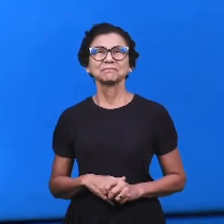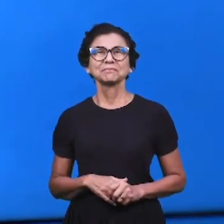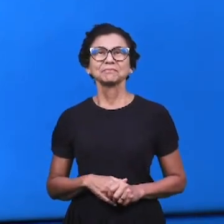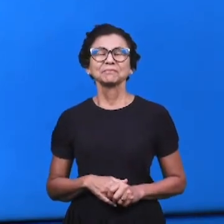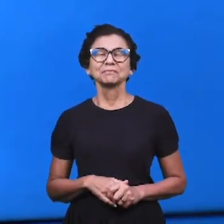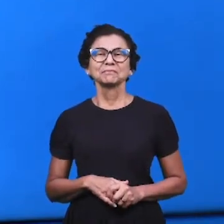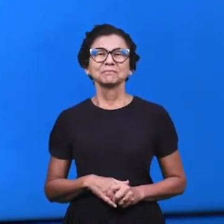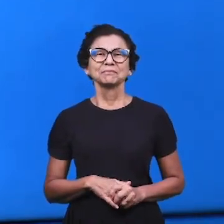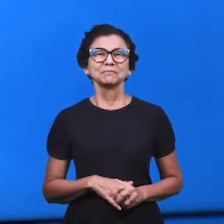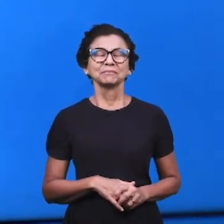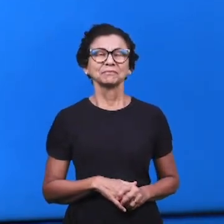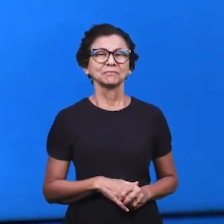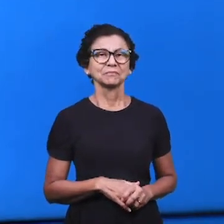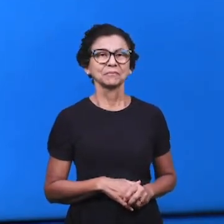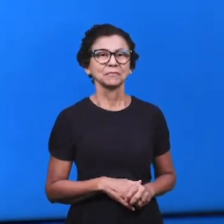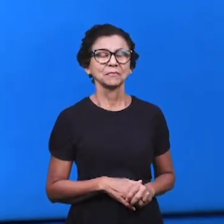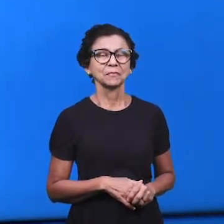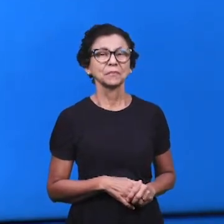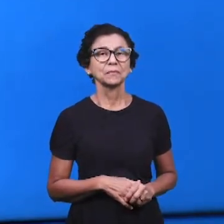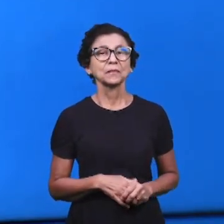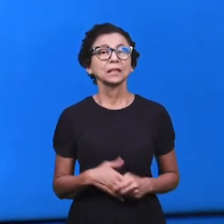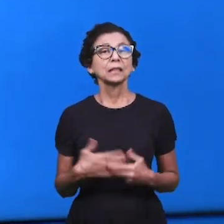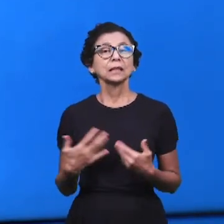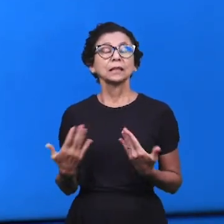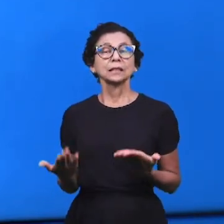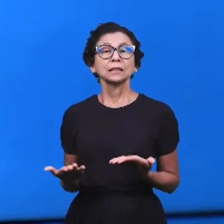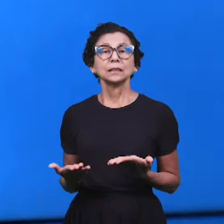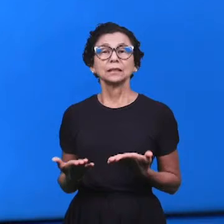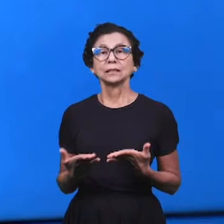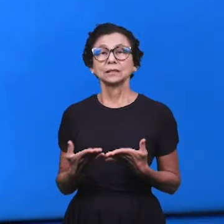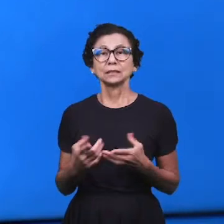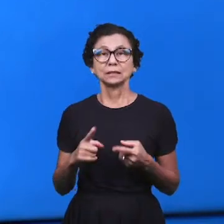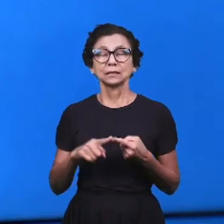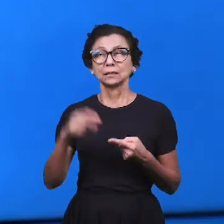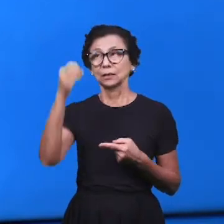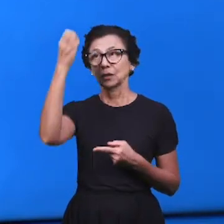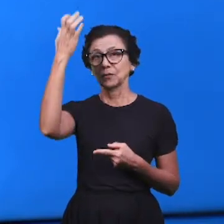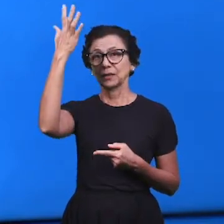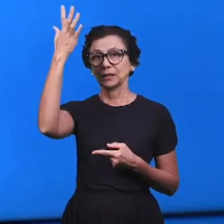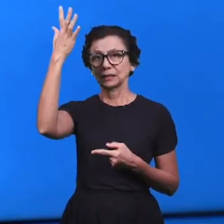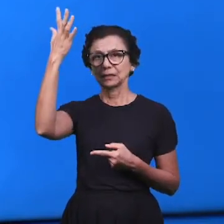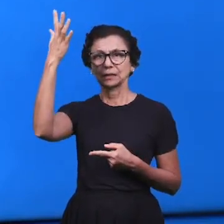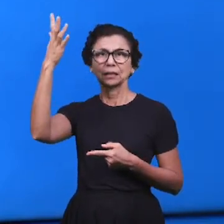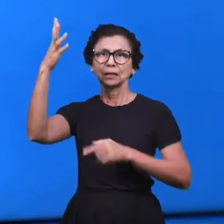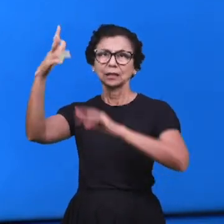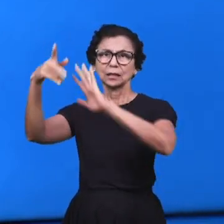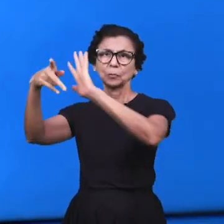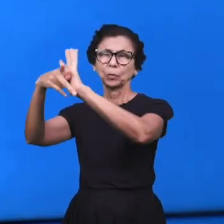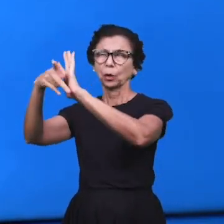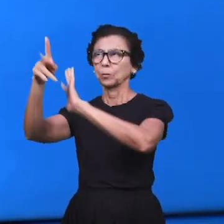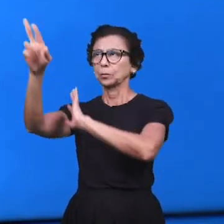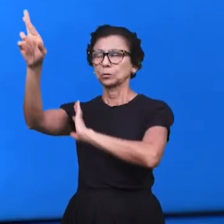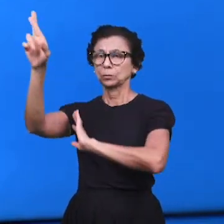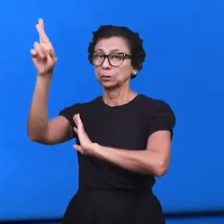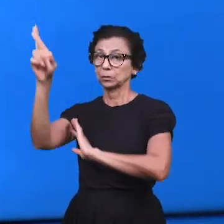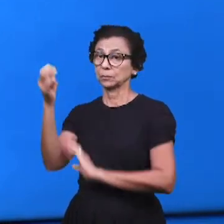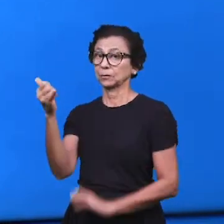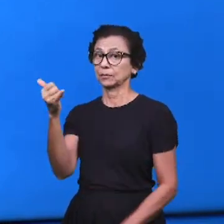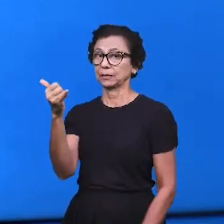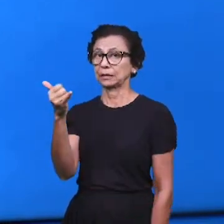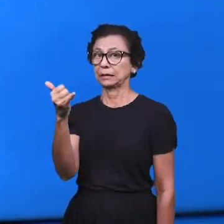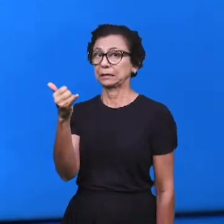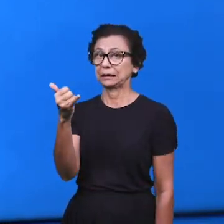conhecimento humano. E o que é notável é que a revelação, quando ela vem da parte do Senhor. E quando o Senhor fala, ele fala